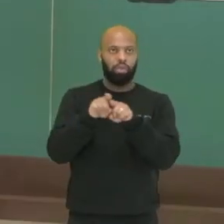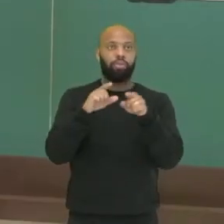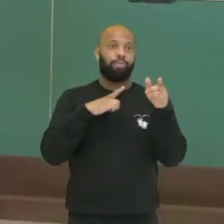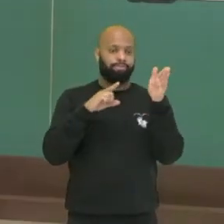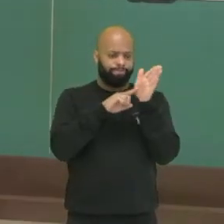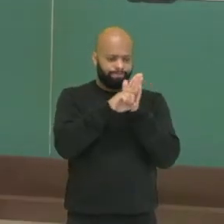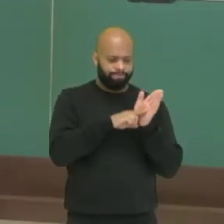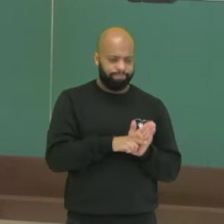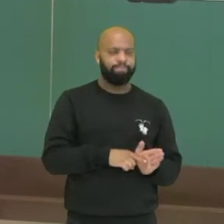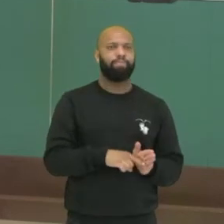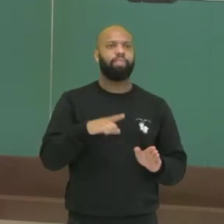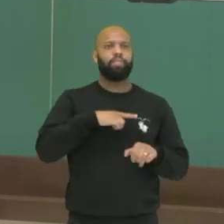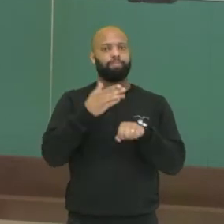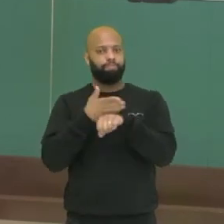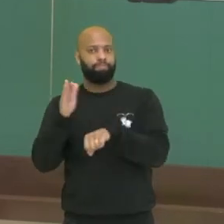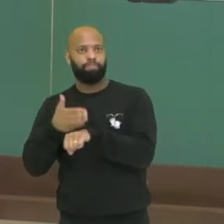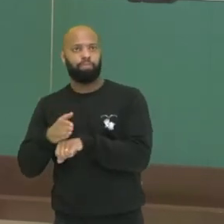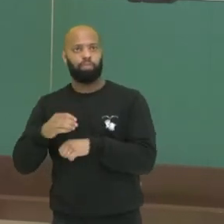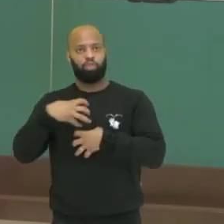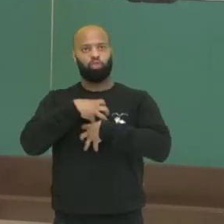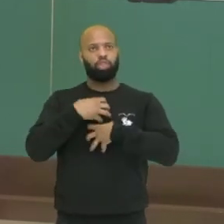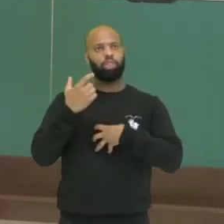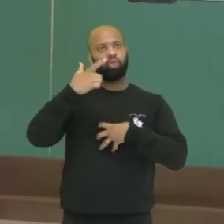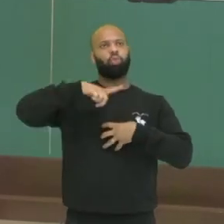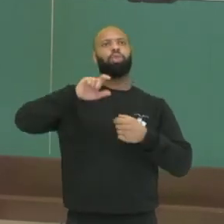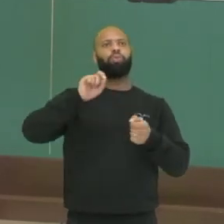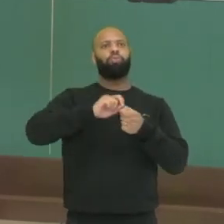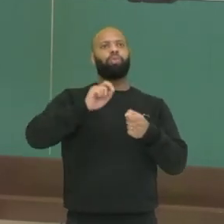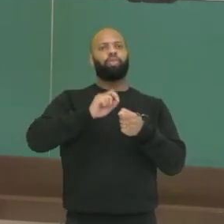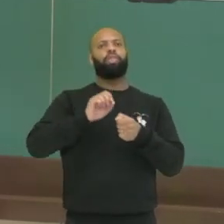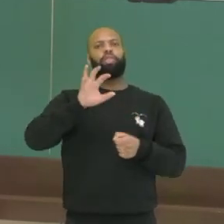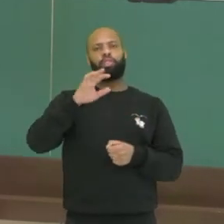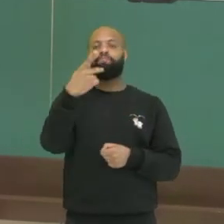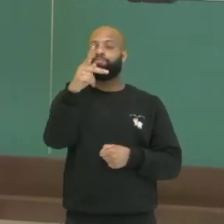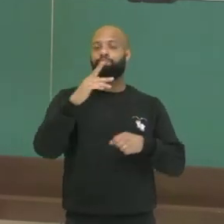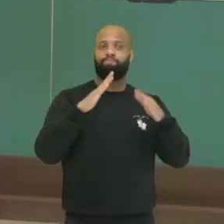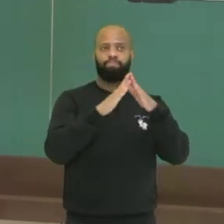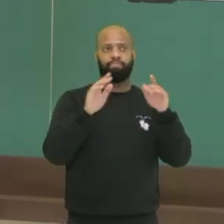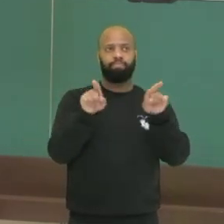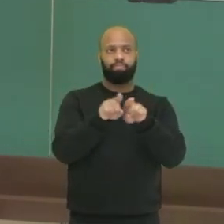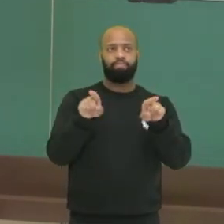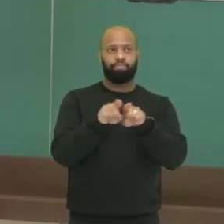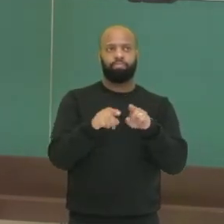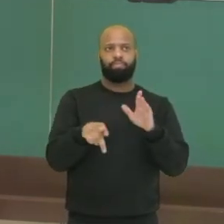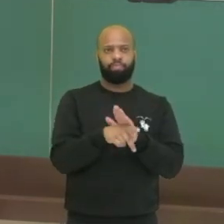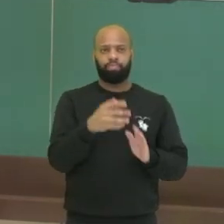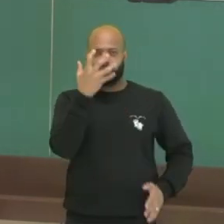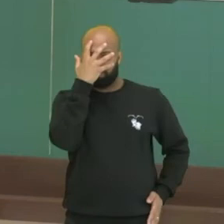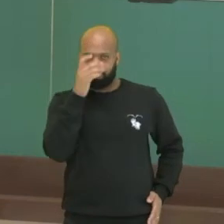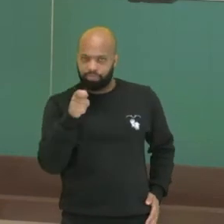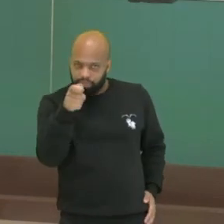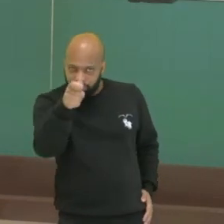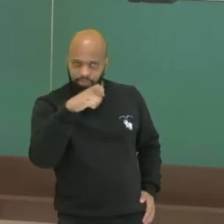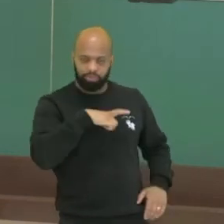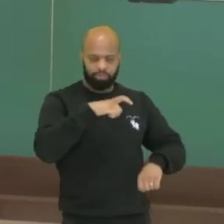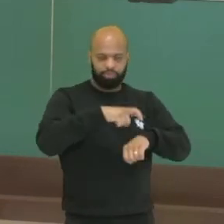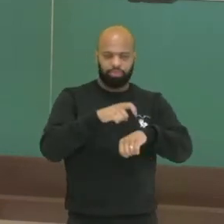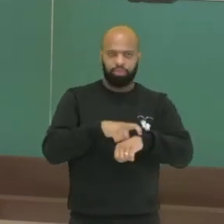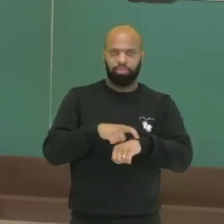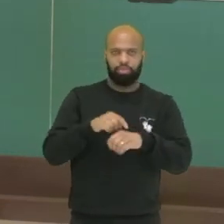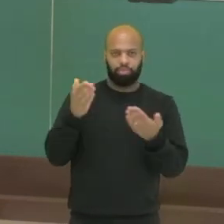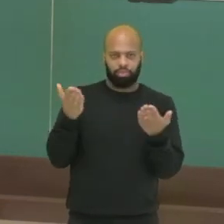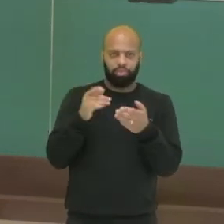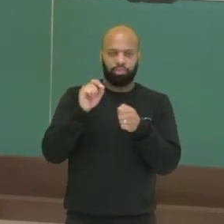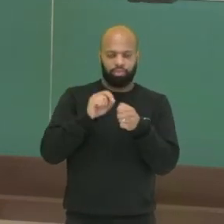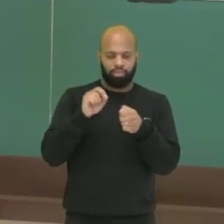Pesquise exercícios práticos para que você possa realizar em casa da esgrima. Vou dar um tempo para que vocês realizem